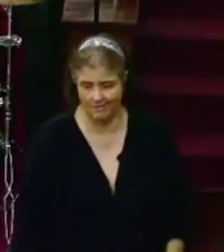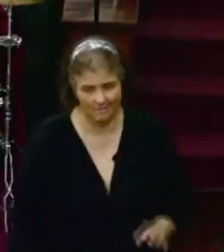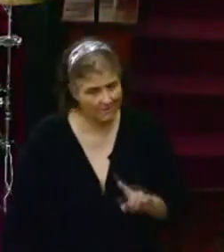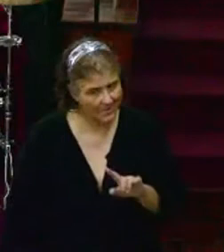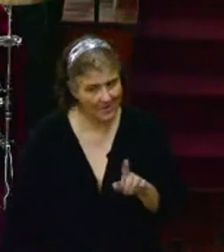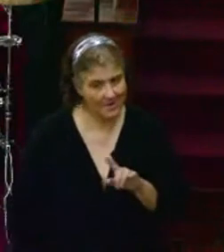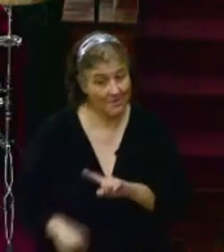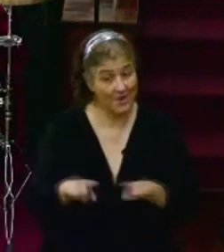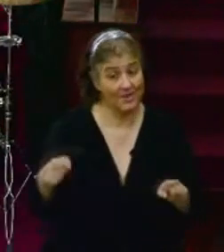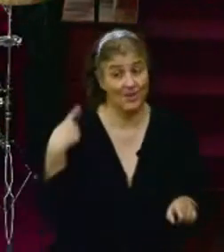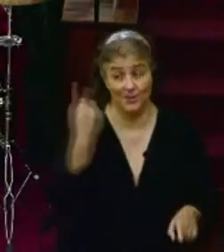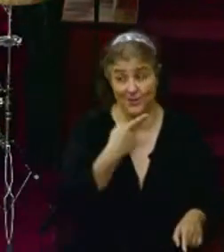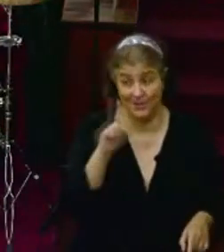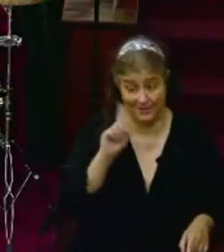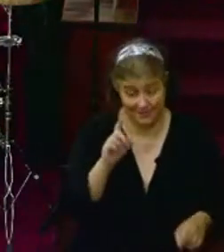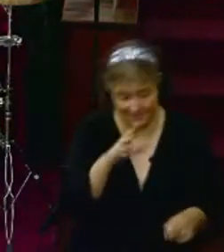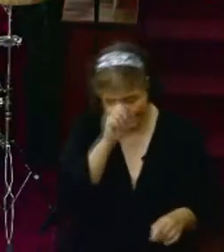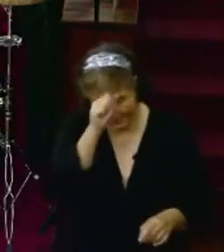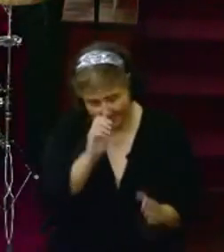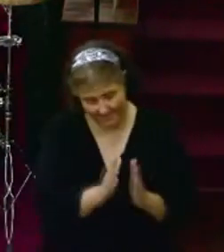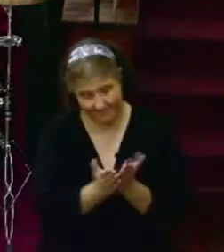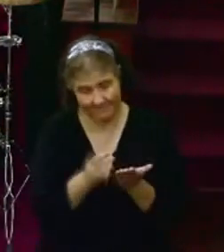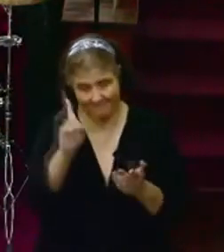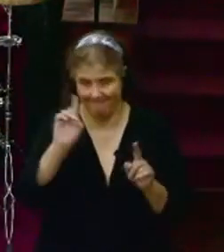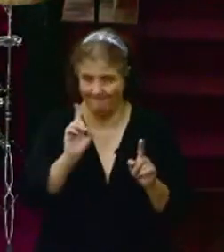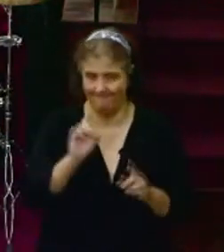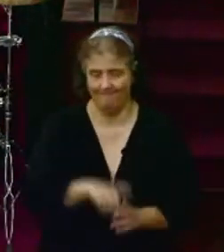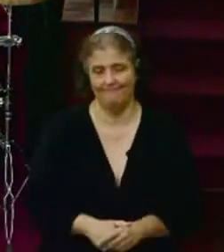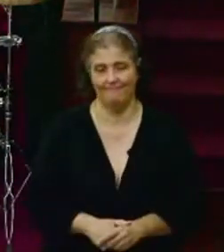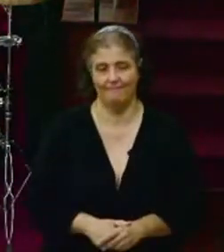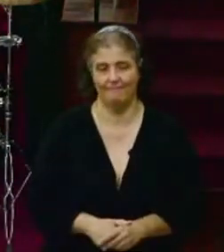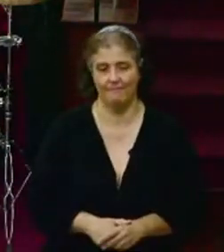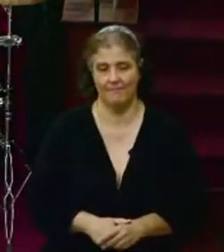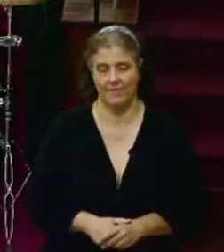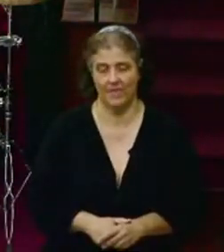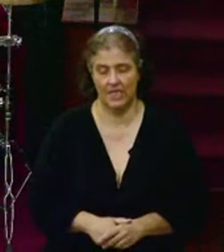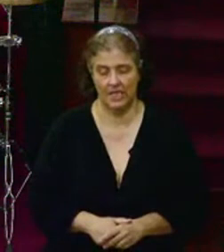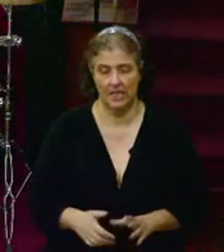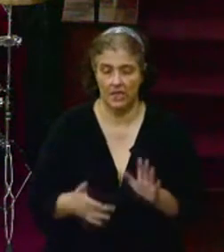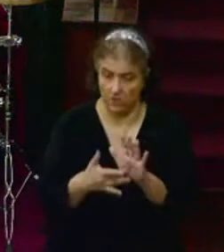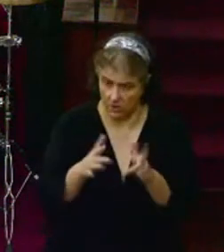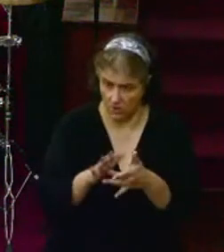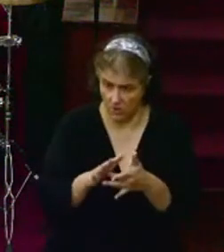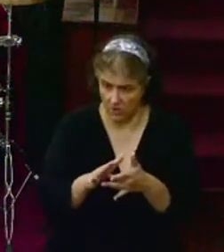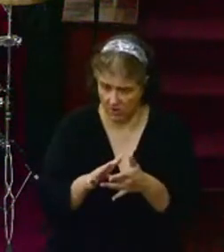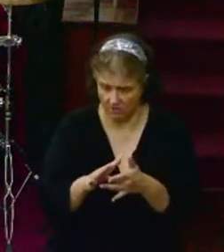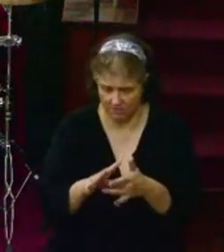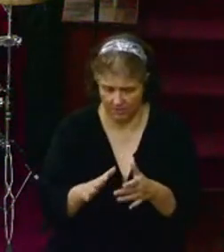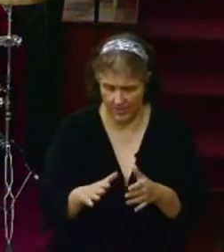palavra. Você prestou atenção no louvor? Jesus orou no Getsêmani, e ele disse: